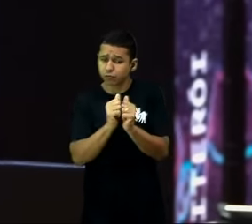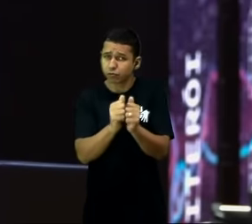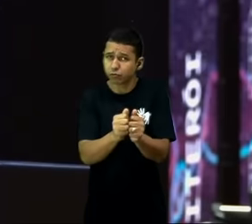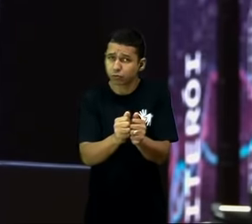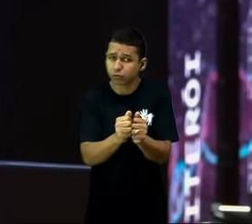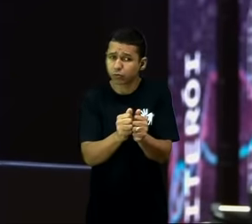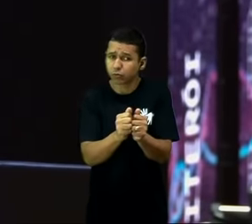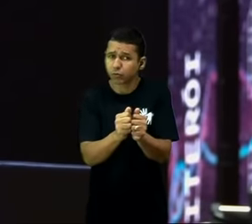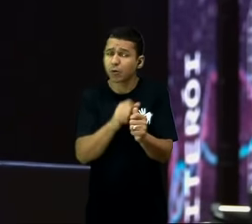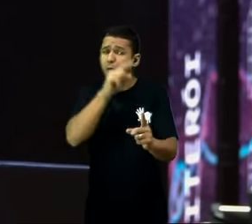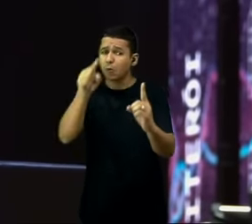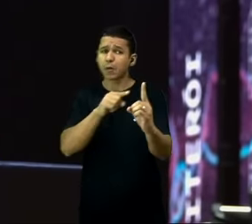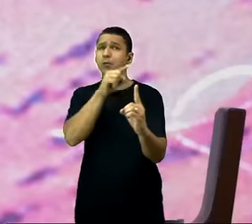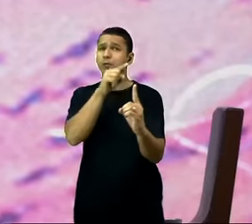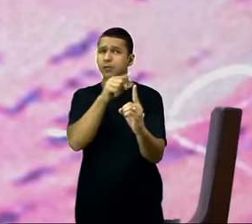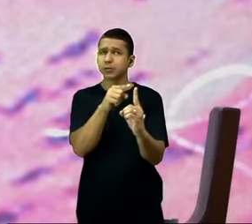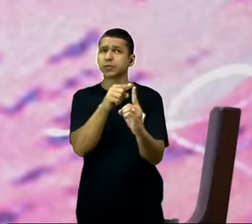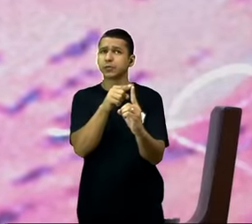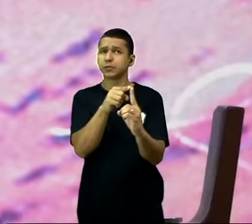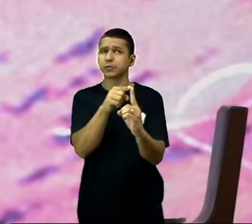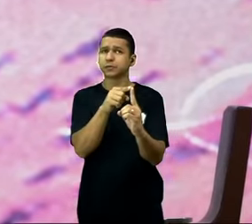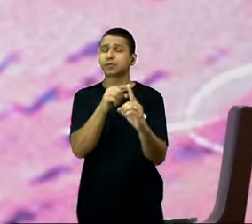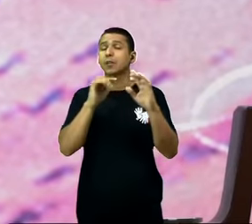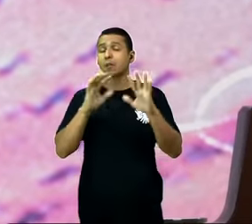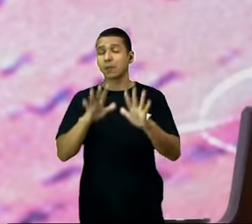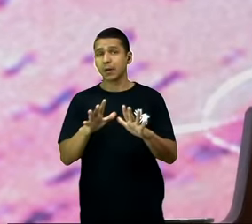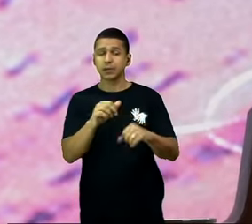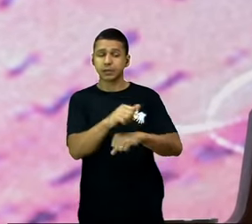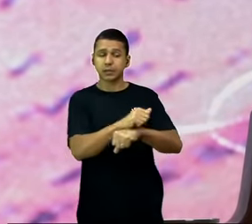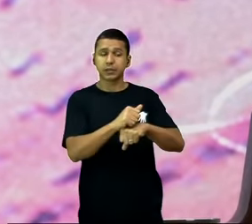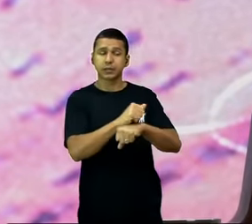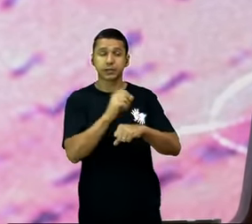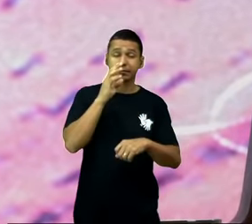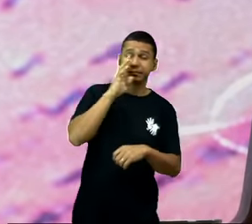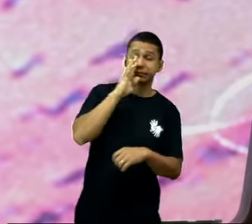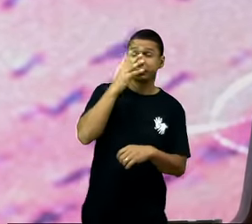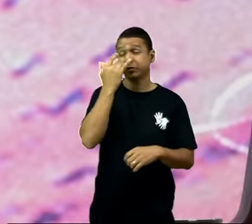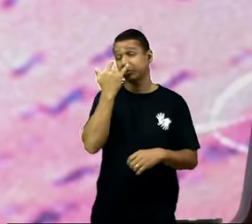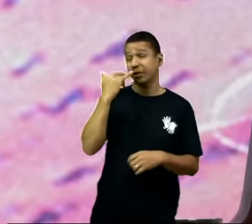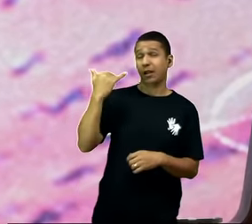promessa. Alguns de nós estamos nos esfriando,